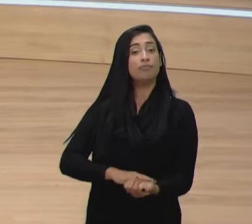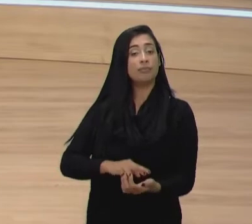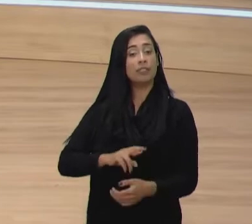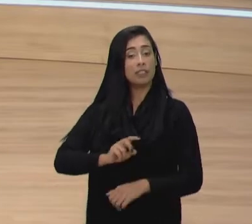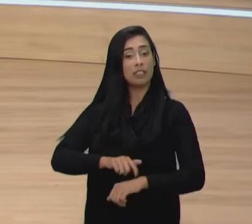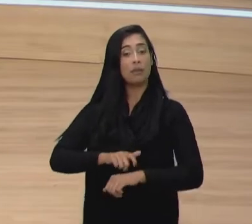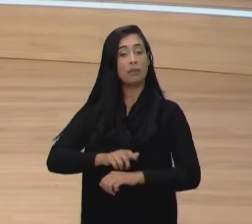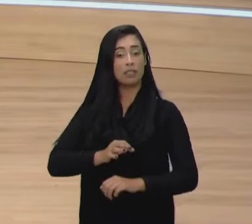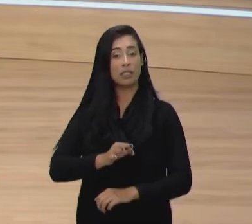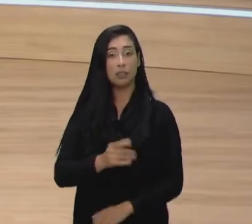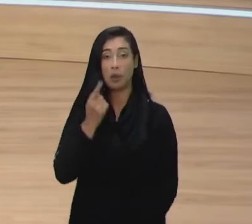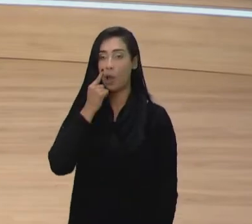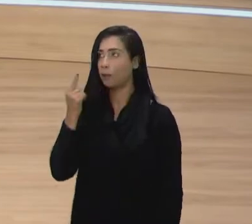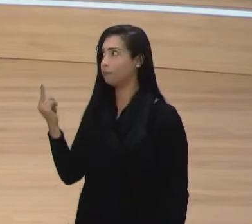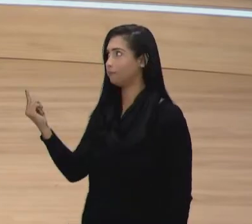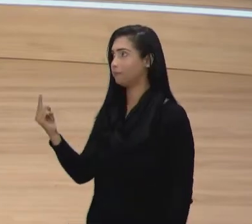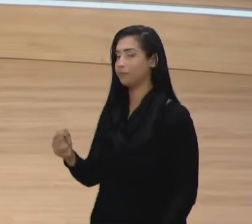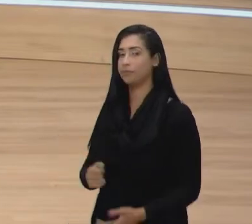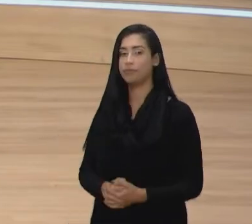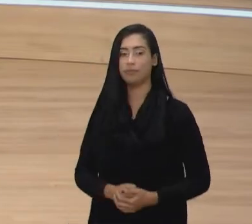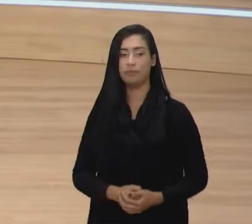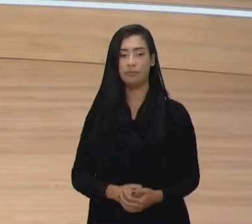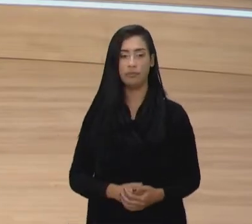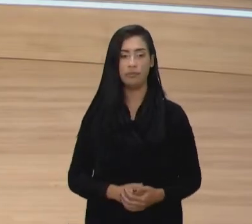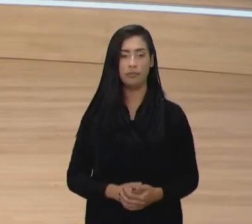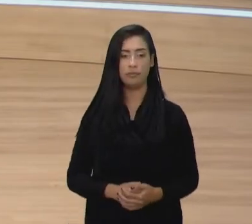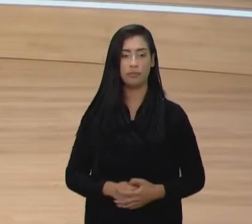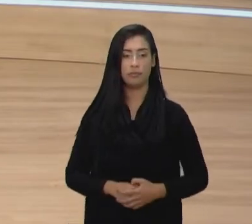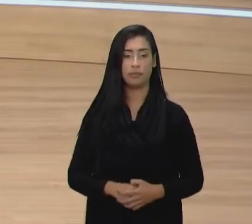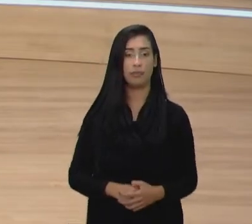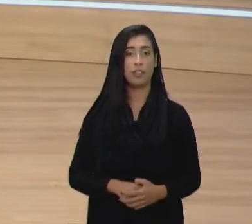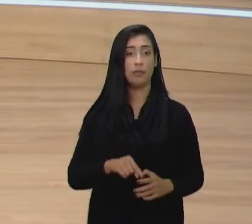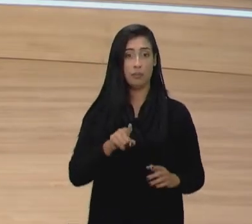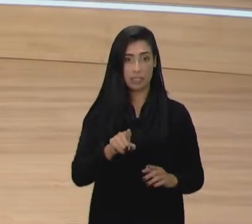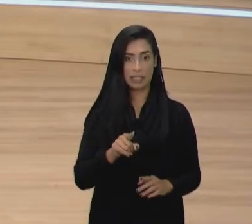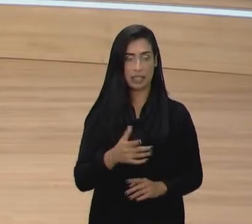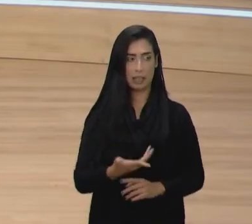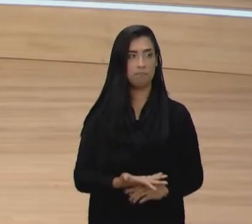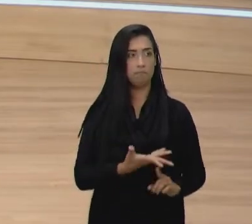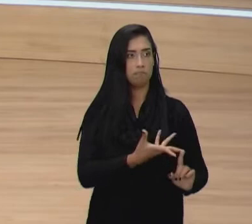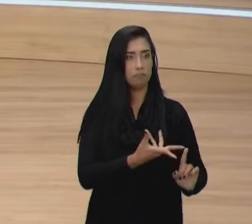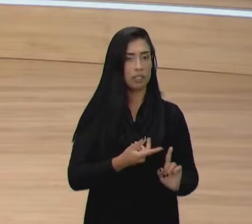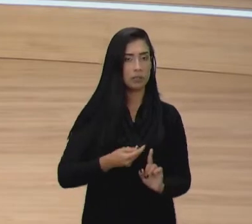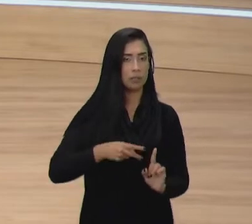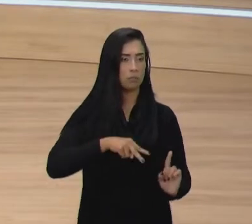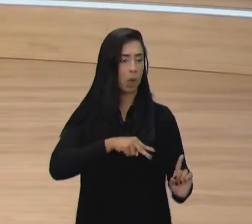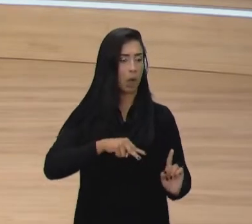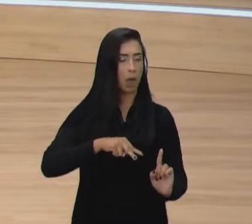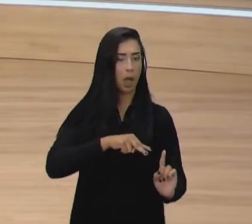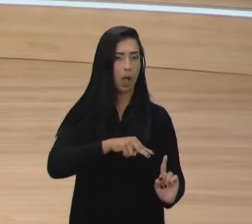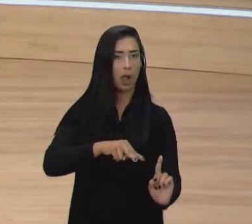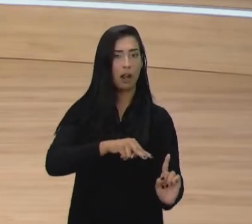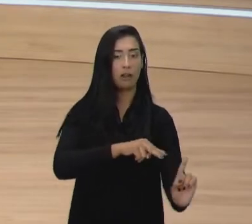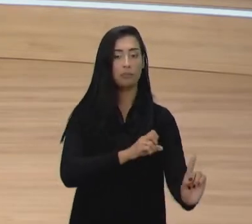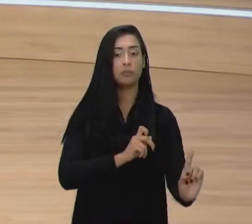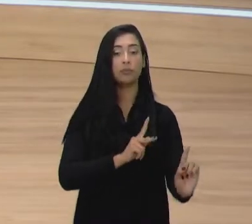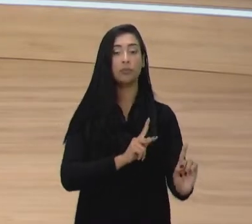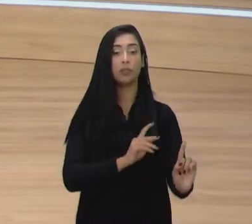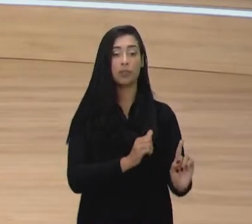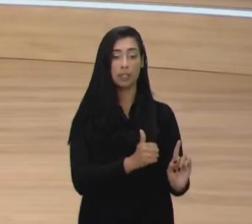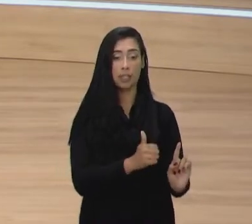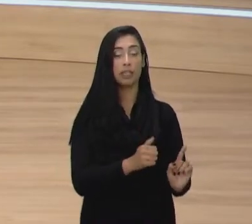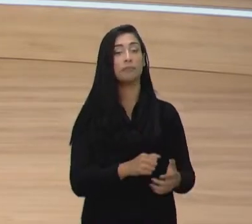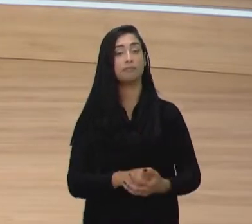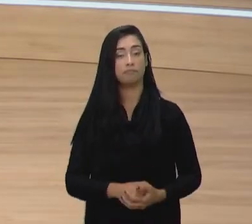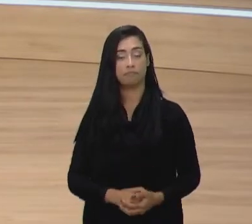essa pisada. Então vai começar esquerda pro condutor. Se você for condutor, fica desse lado junto comigo. Se você for conduzida, fica desse